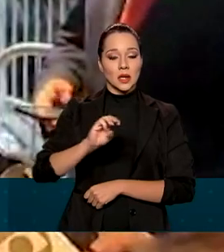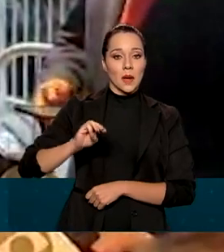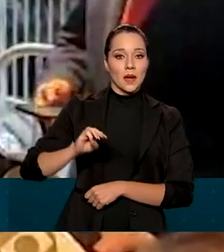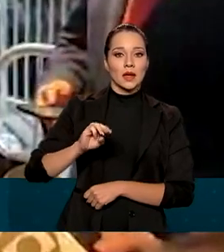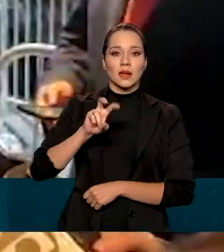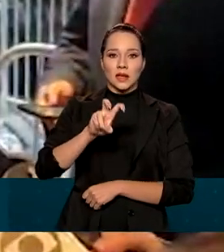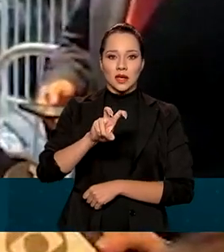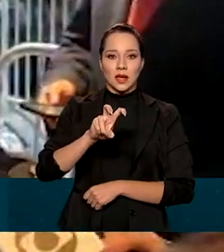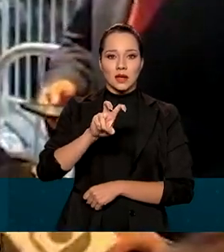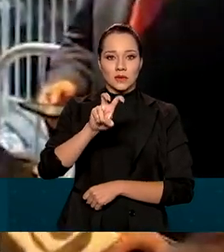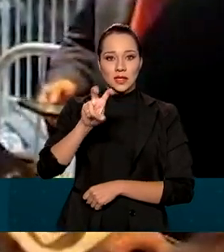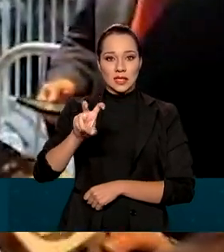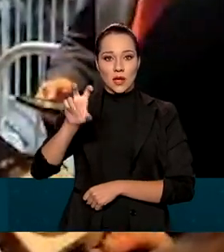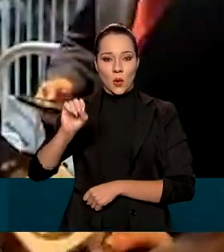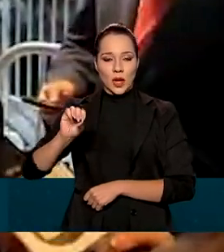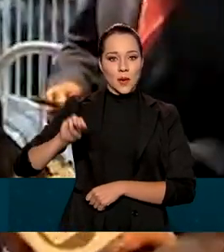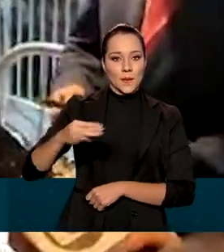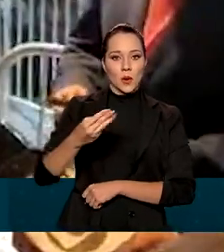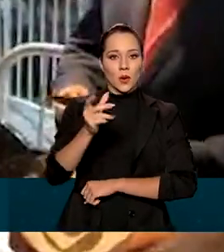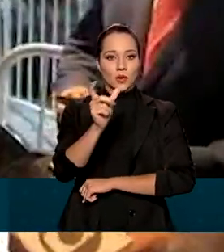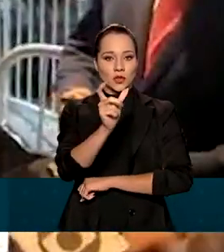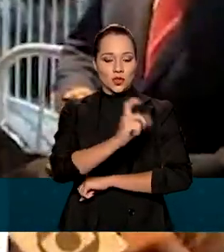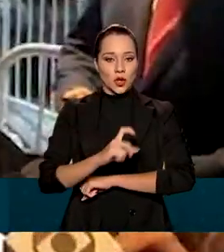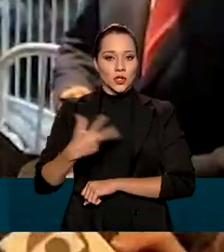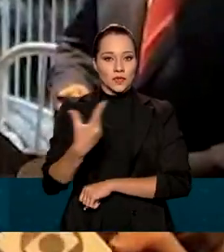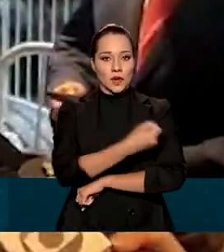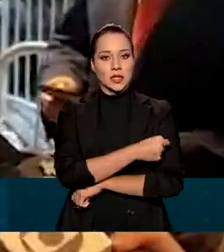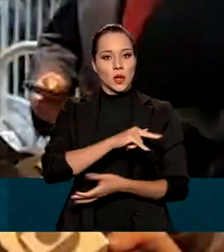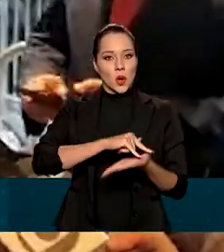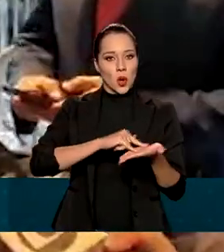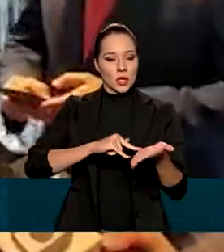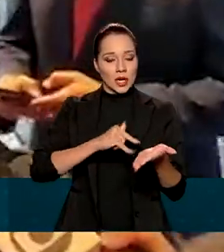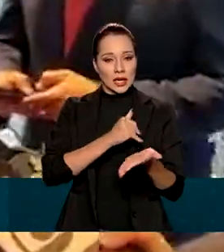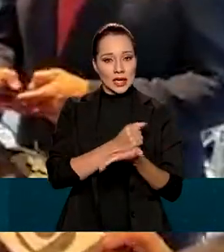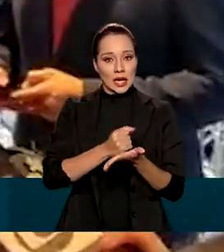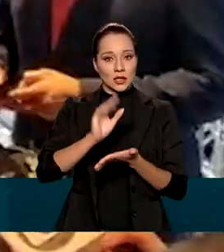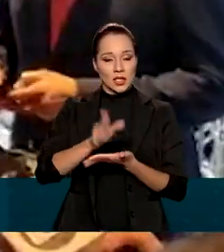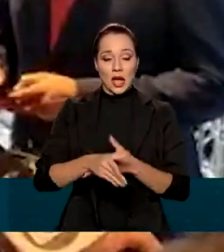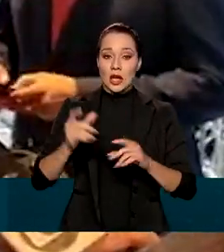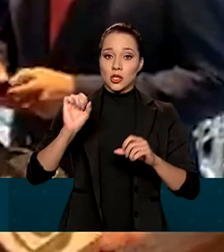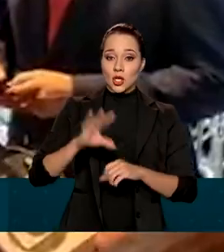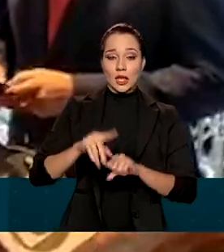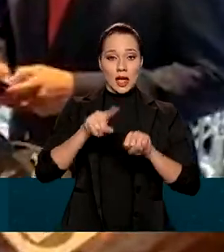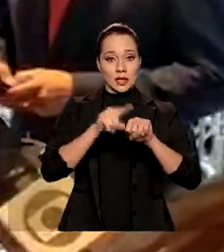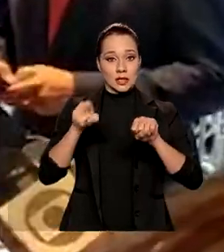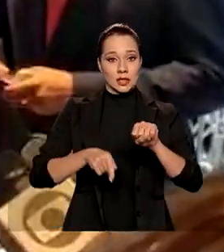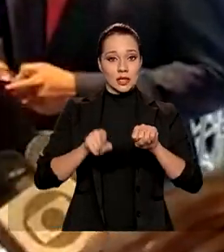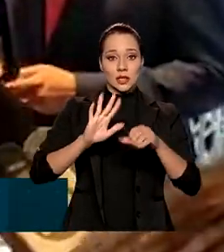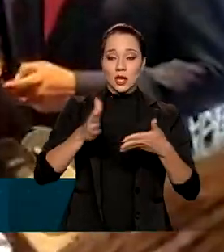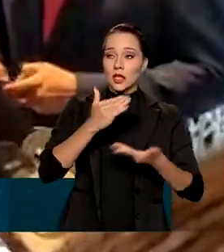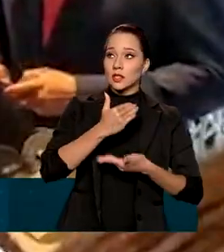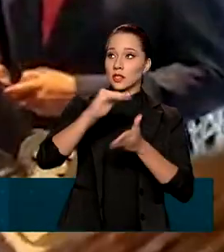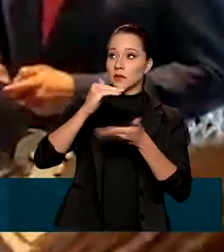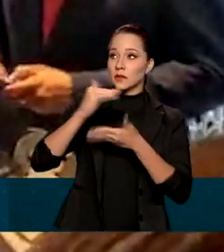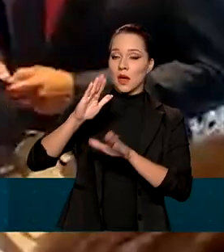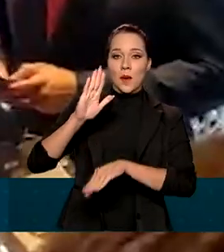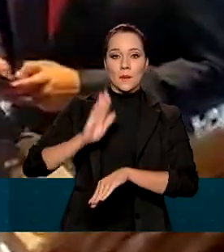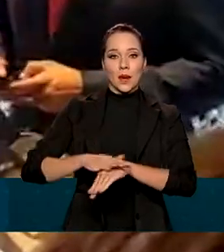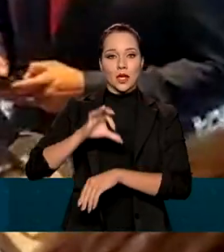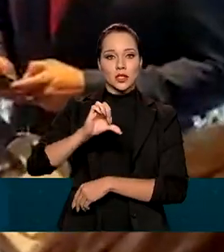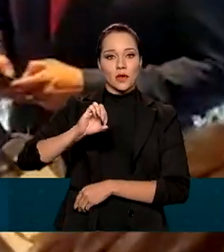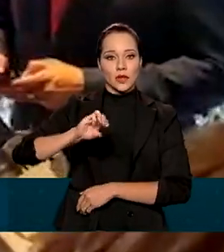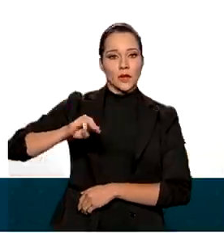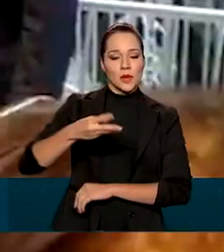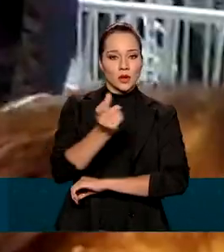550 milhões de doses de vacina contratada. Só a AstraZeneca, nós já distribuímos através da Fiocruz, mais de 90